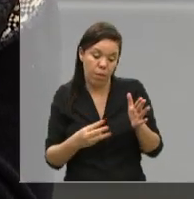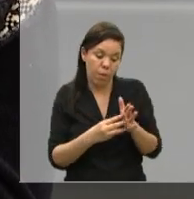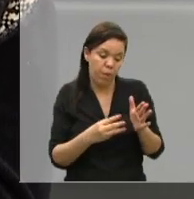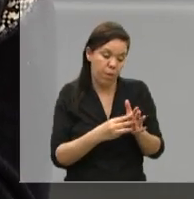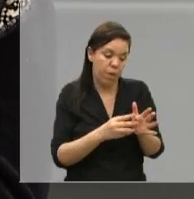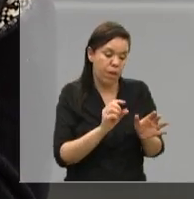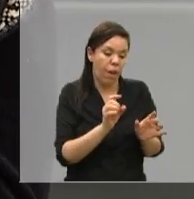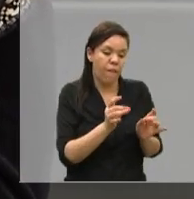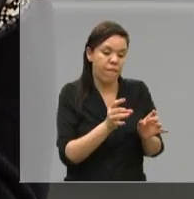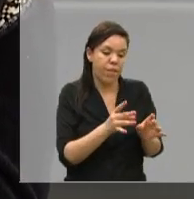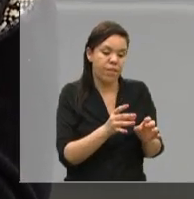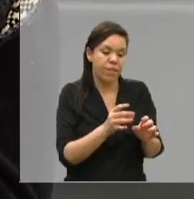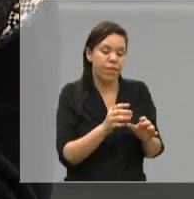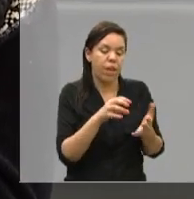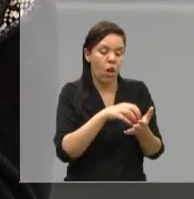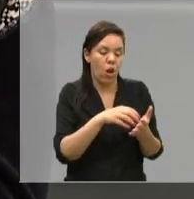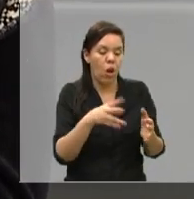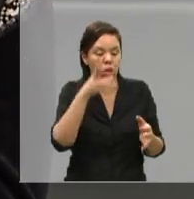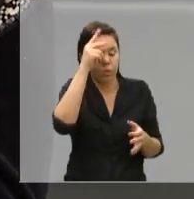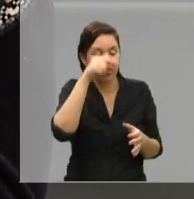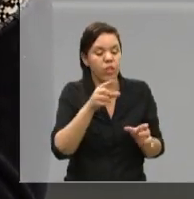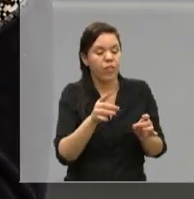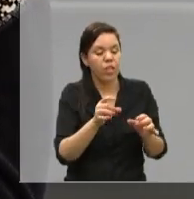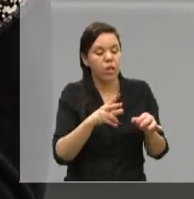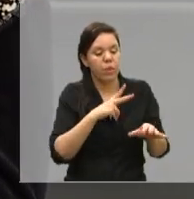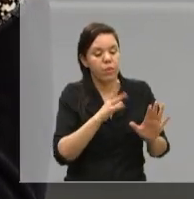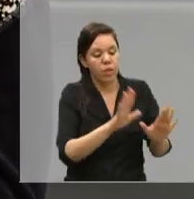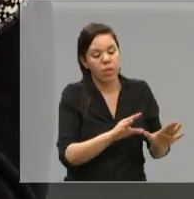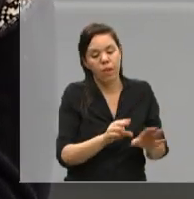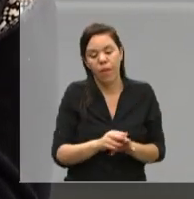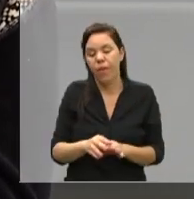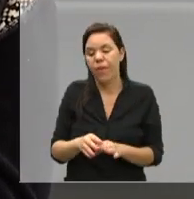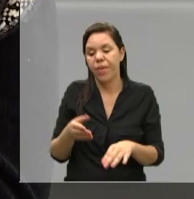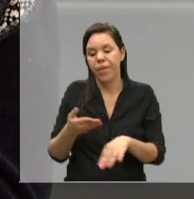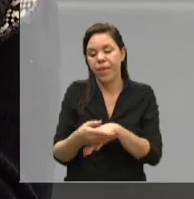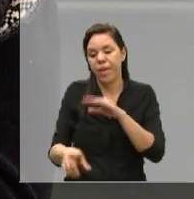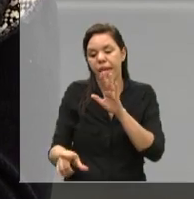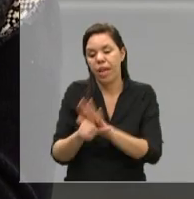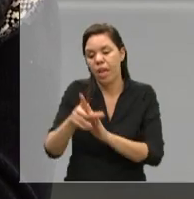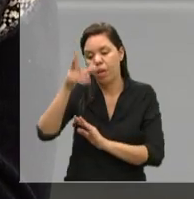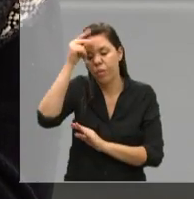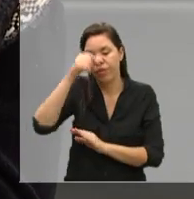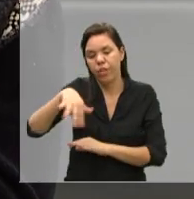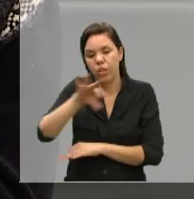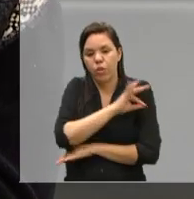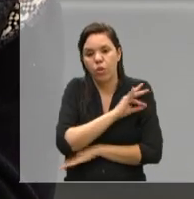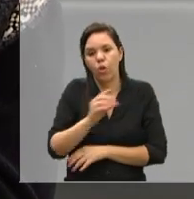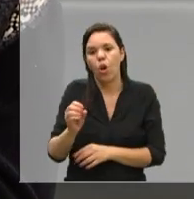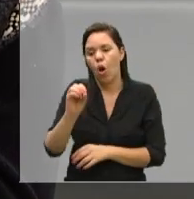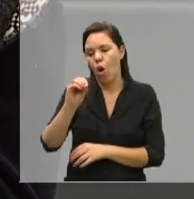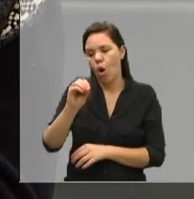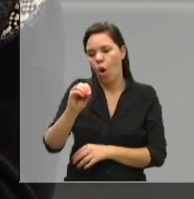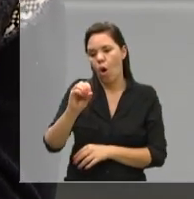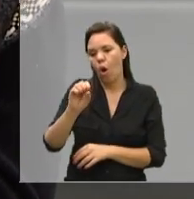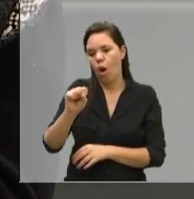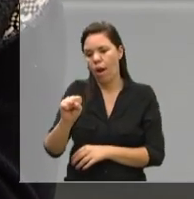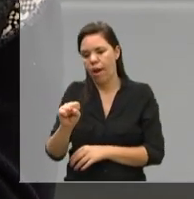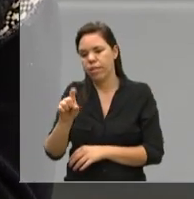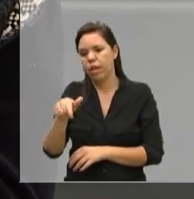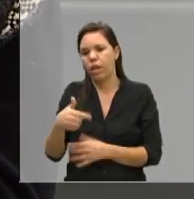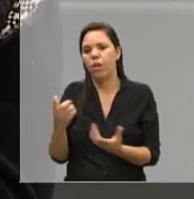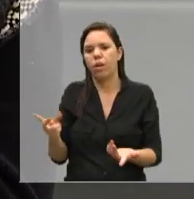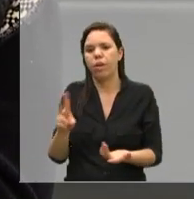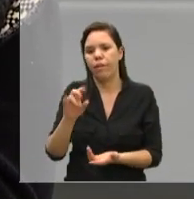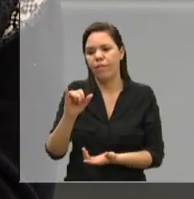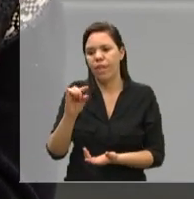Lei Complementar 101, que permitiu a entrada das OS, as organizações sociais, como era a Vitale Saúde. A Vitale Saúde era uma